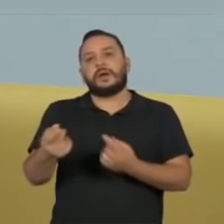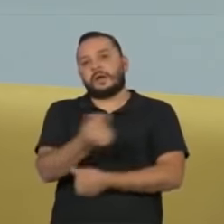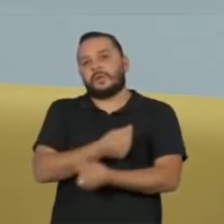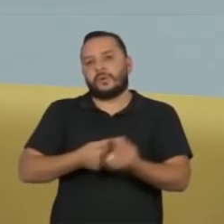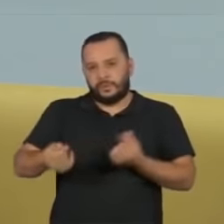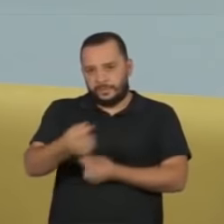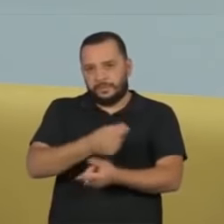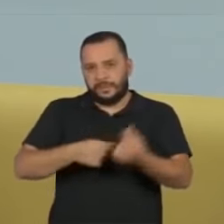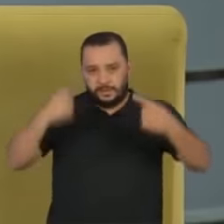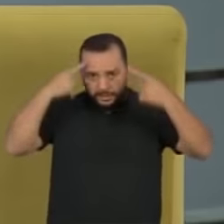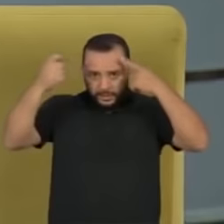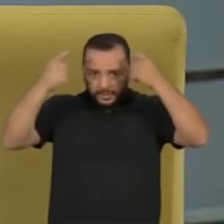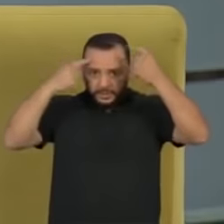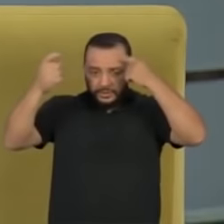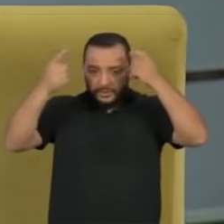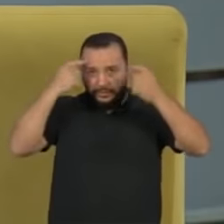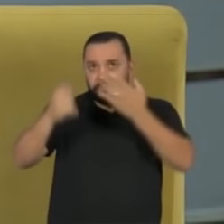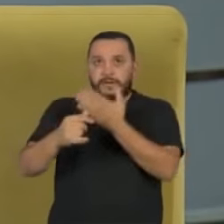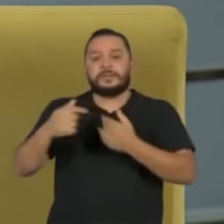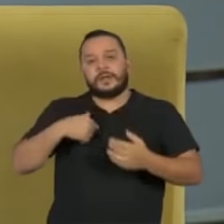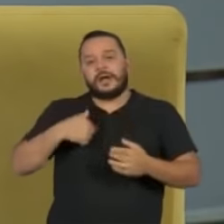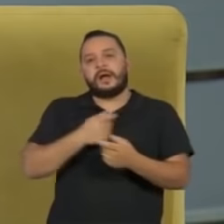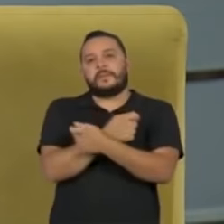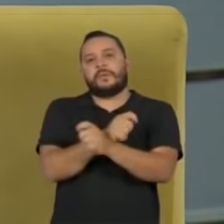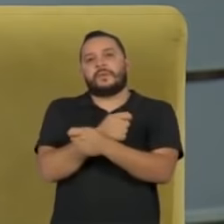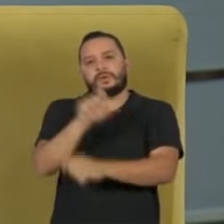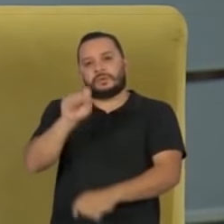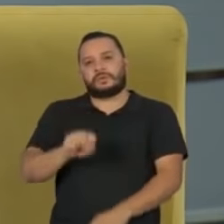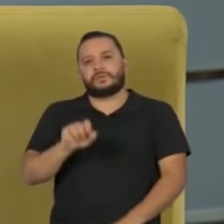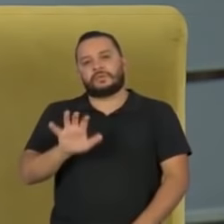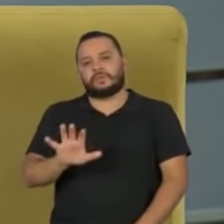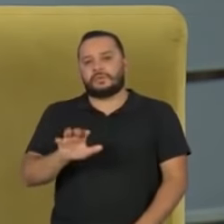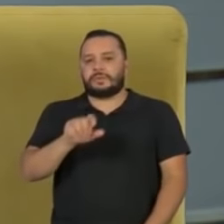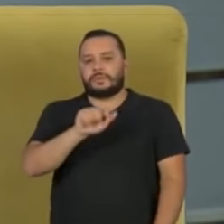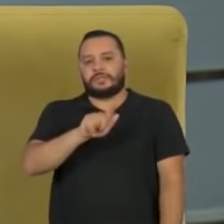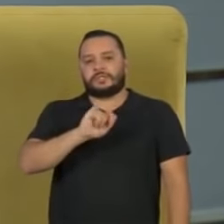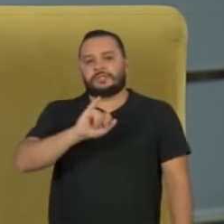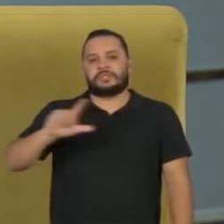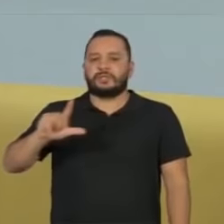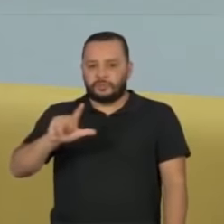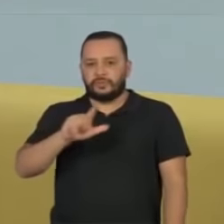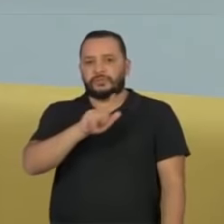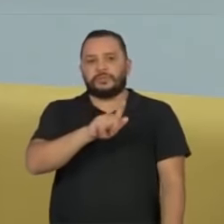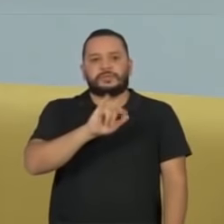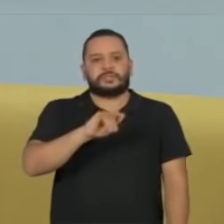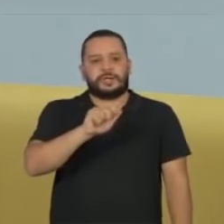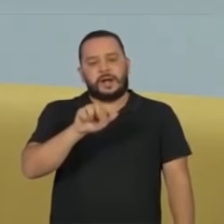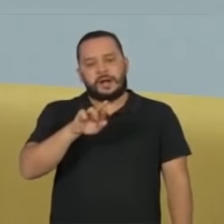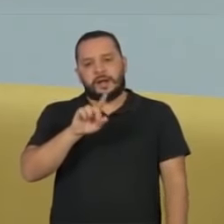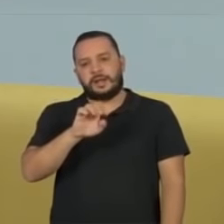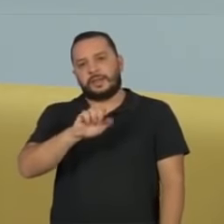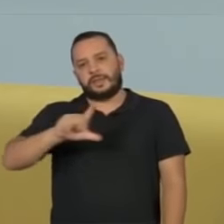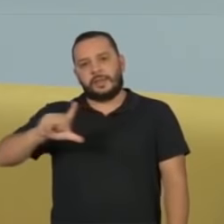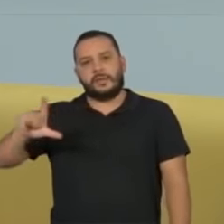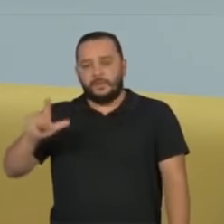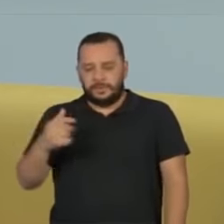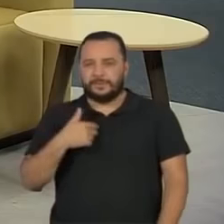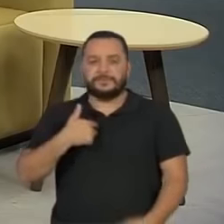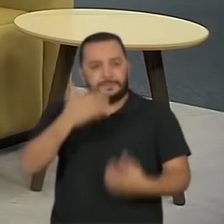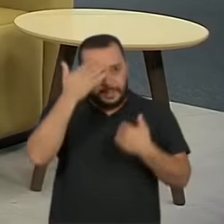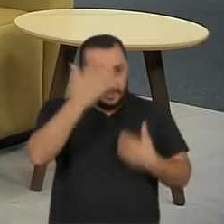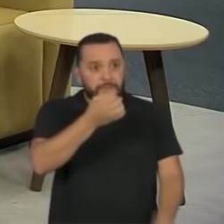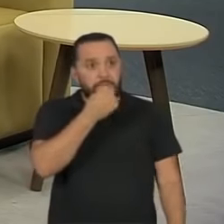da Fundação Dom Cabral e da PUC do Rio Grande do Sul, Gil Giardelli. Gil, muito obrigada pela sua presença. Boa tarde para